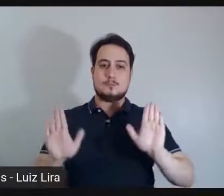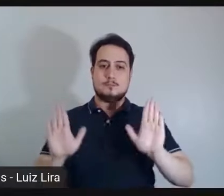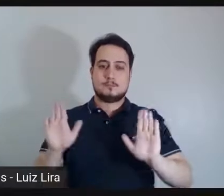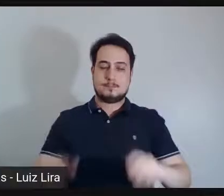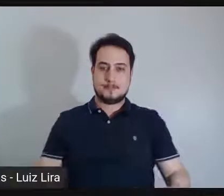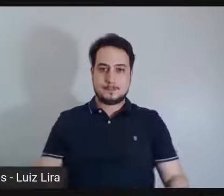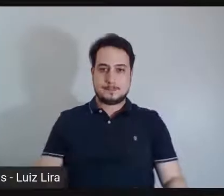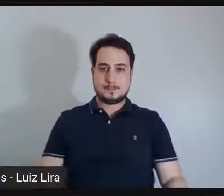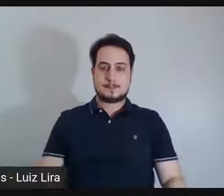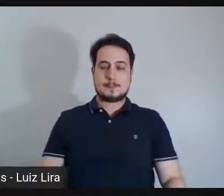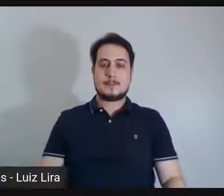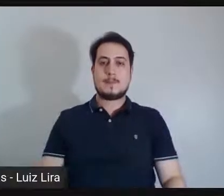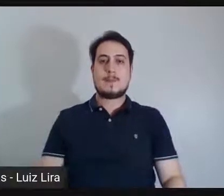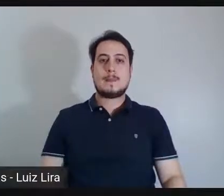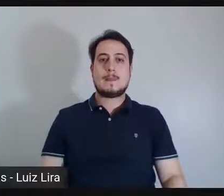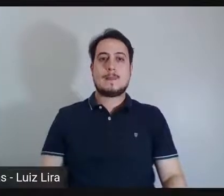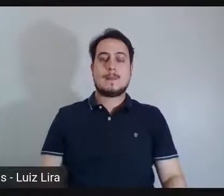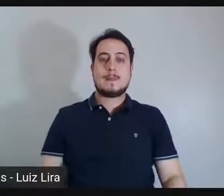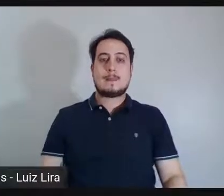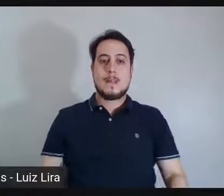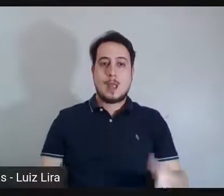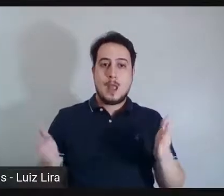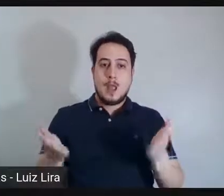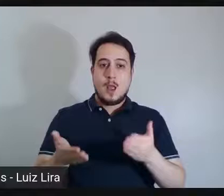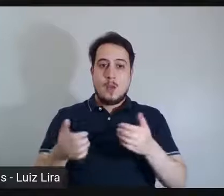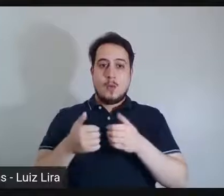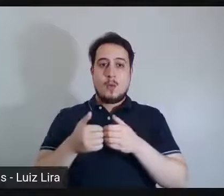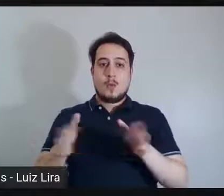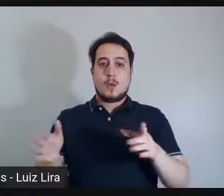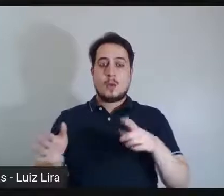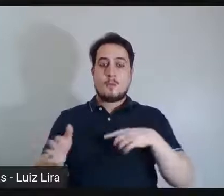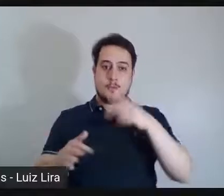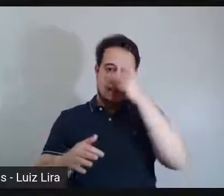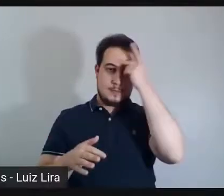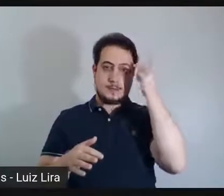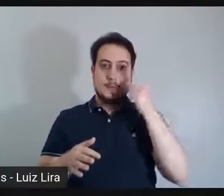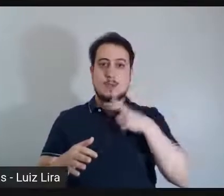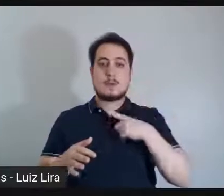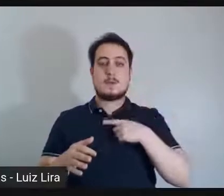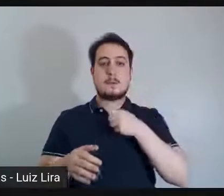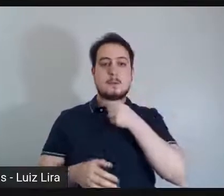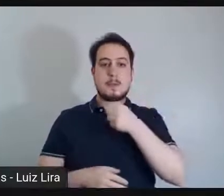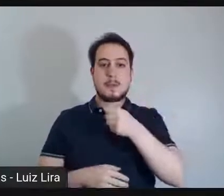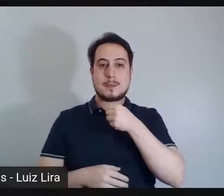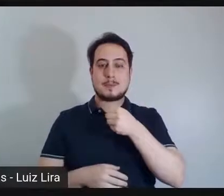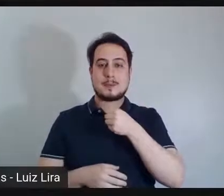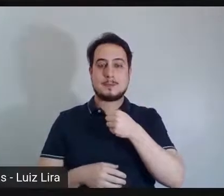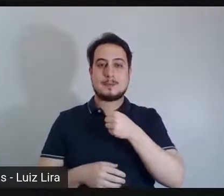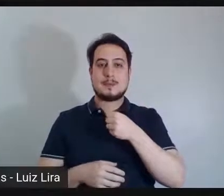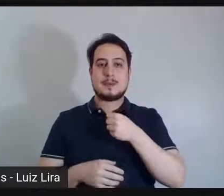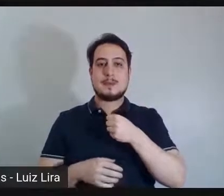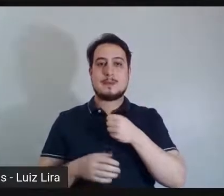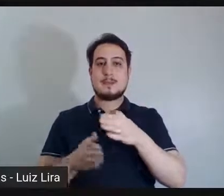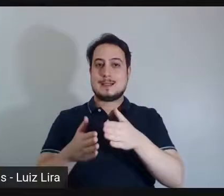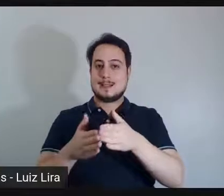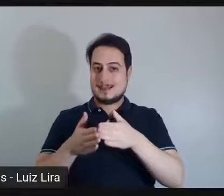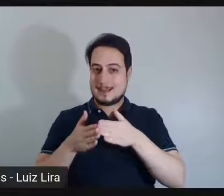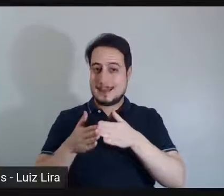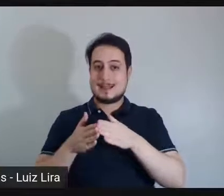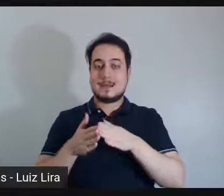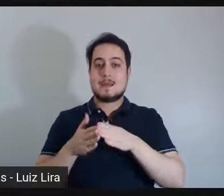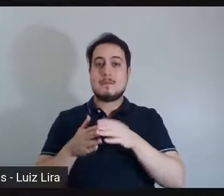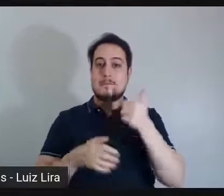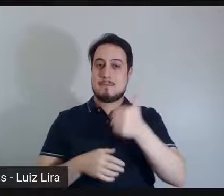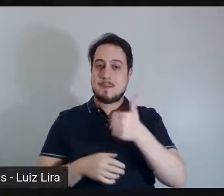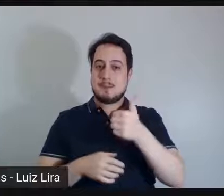Agora, eu queria abrir a palavra aos debatedores. Peço vênia ao doutor João, vou primeiro dar a palavra à doutora